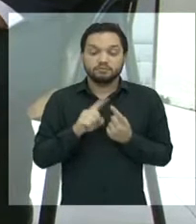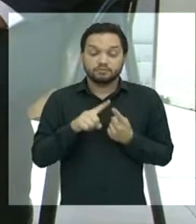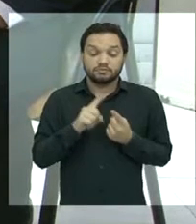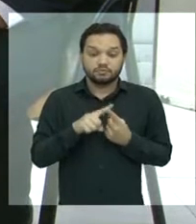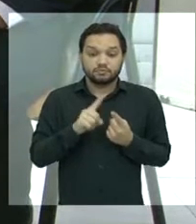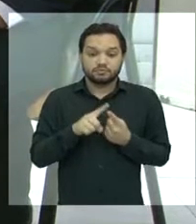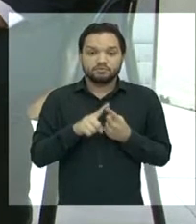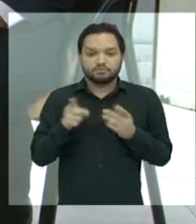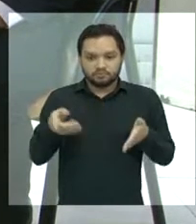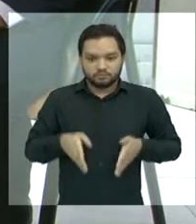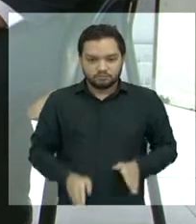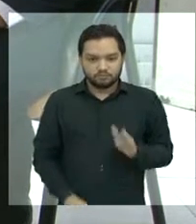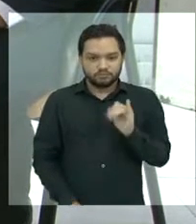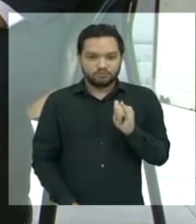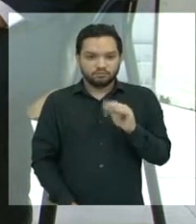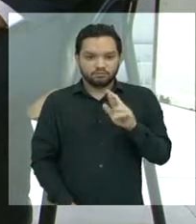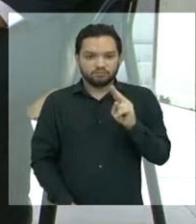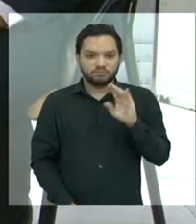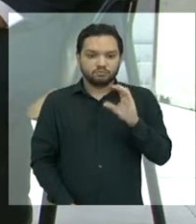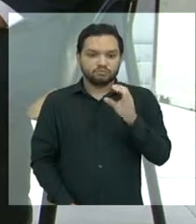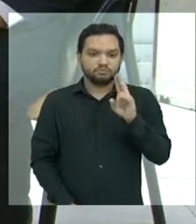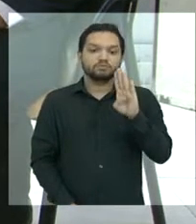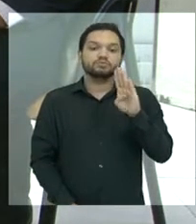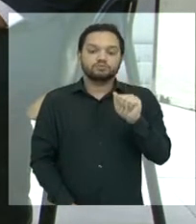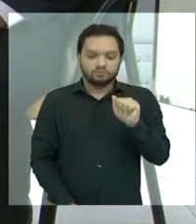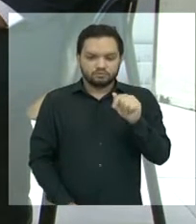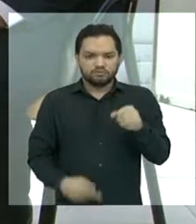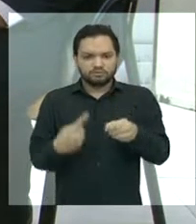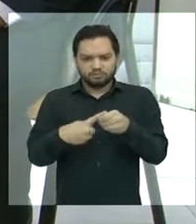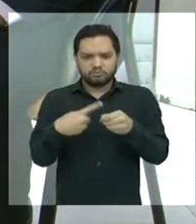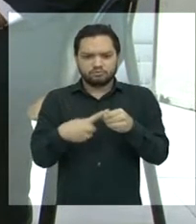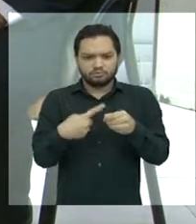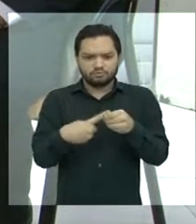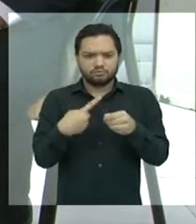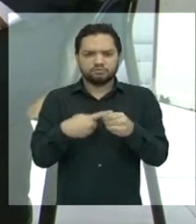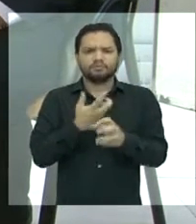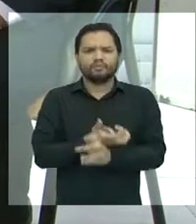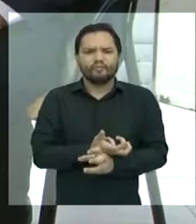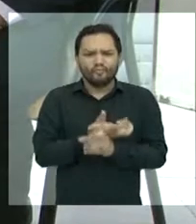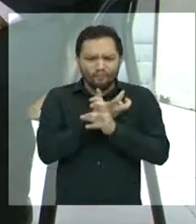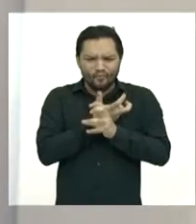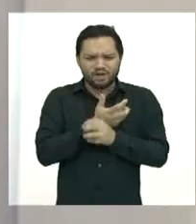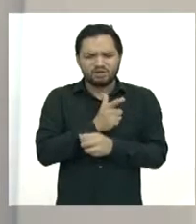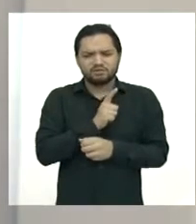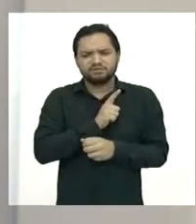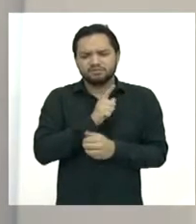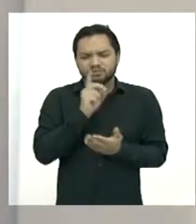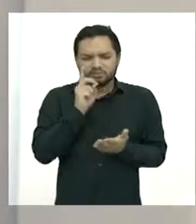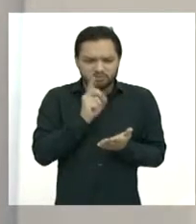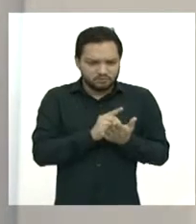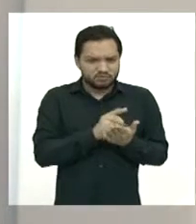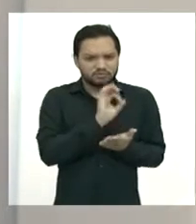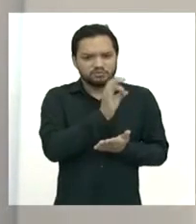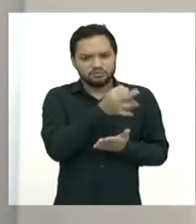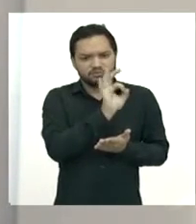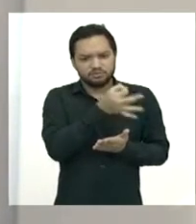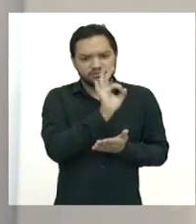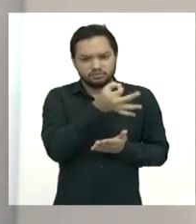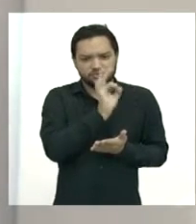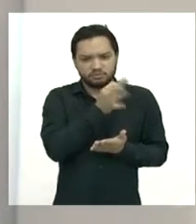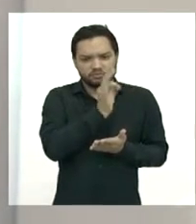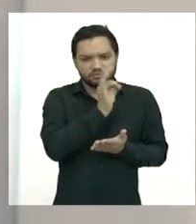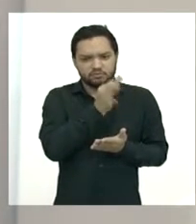de Irauçuba. Irauçuba é uma cidade, assim, um município de muito seca, né? Exatamente, é uma cidade que fica num triângulo